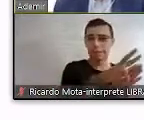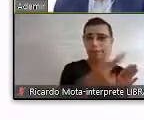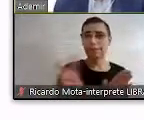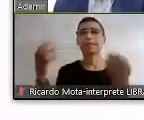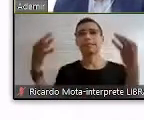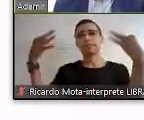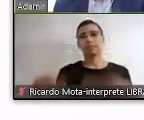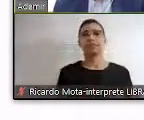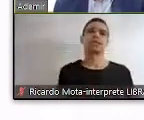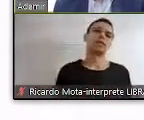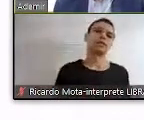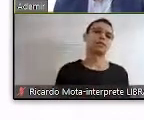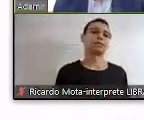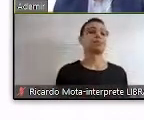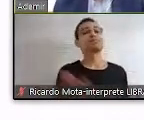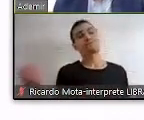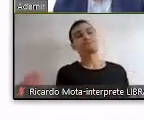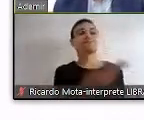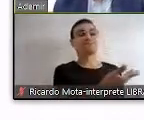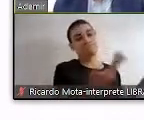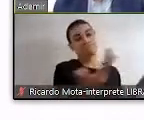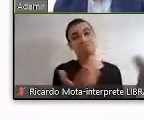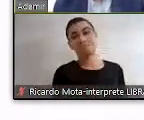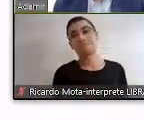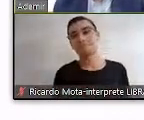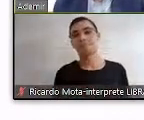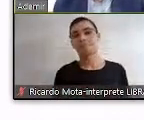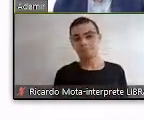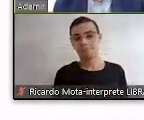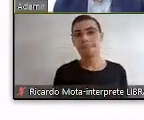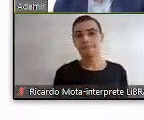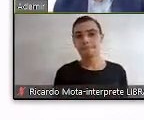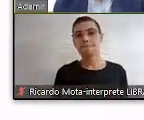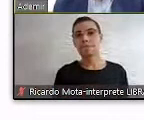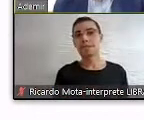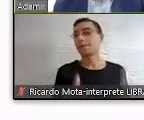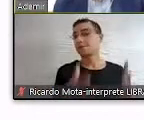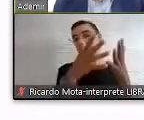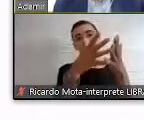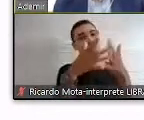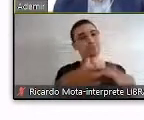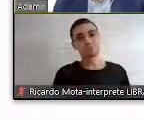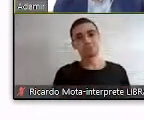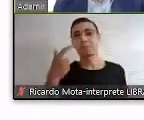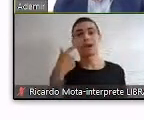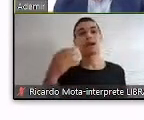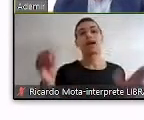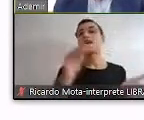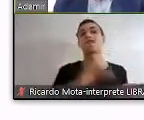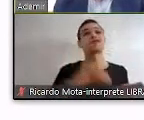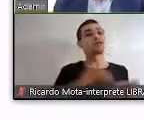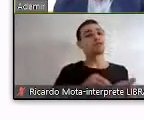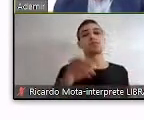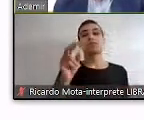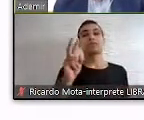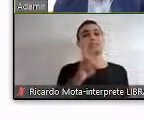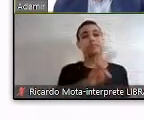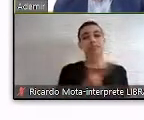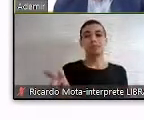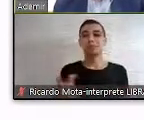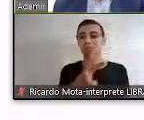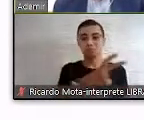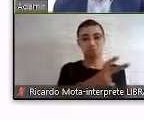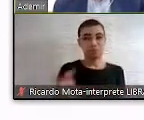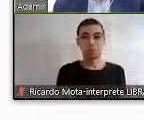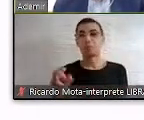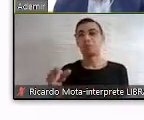E a hipótese mais provável, foi lá destacada na época pelos profissionais, foi a falta de manutenção. Com a falta de